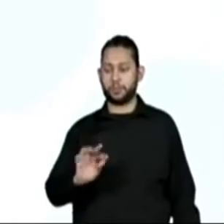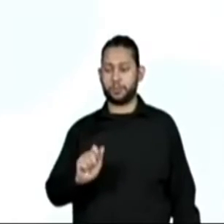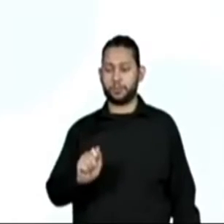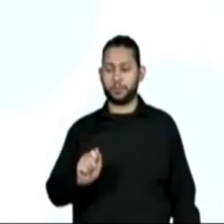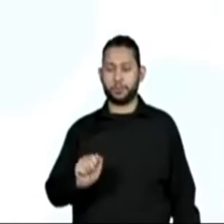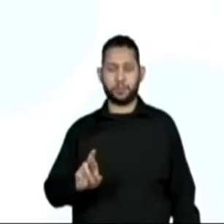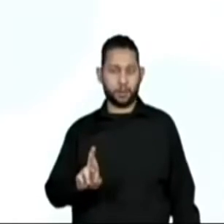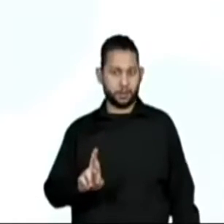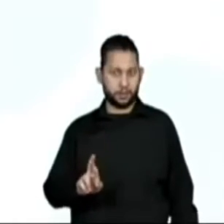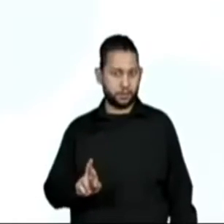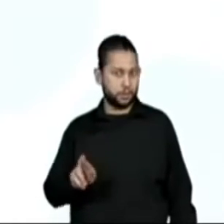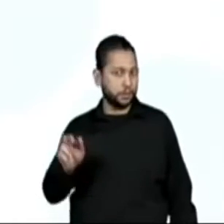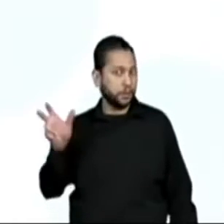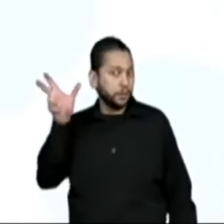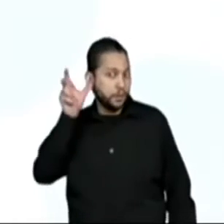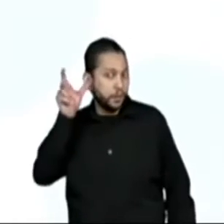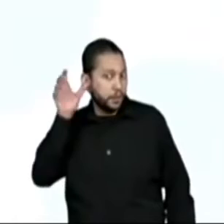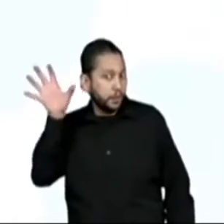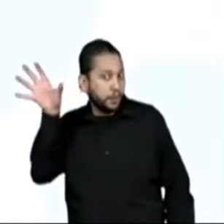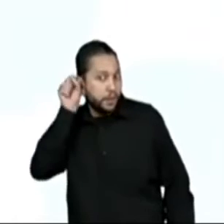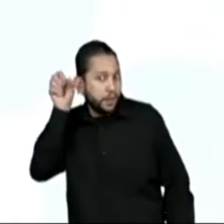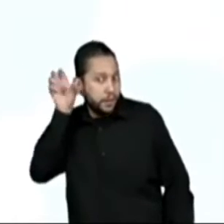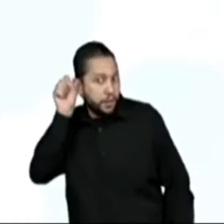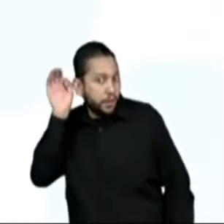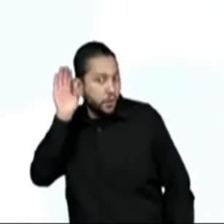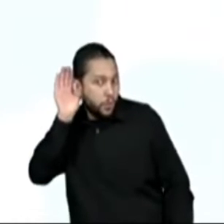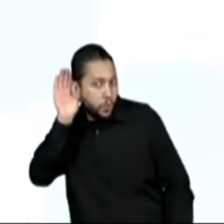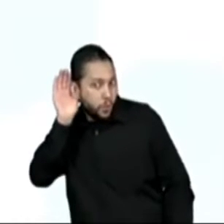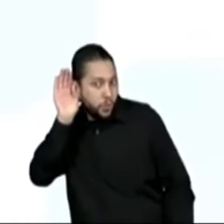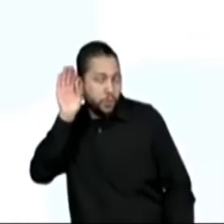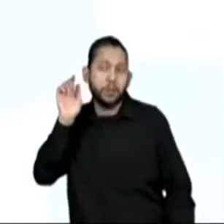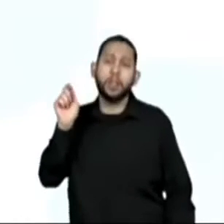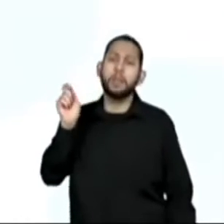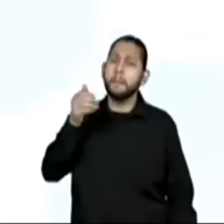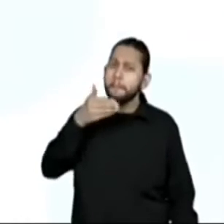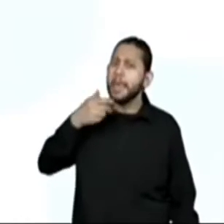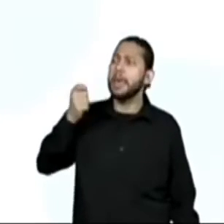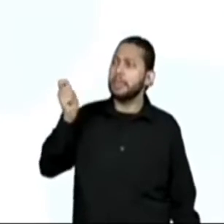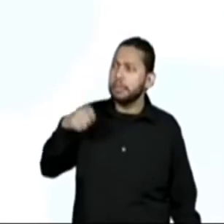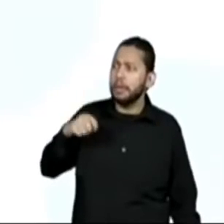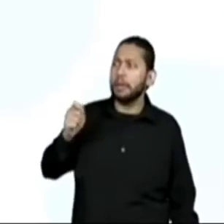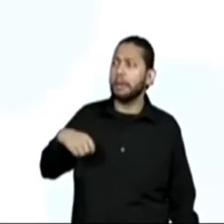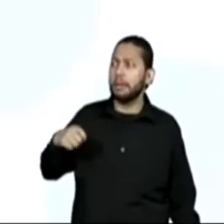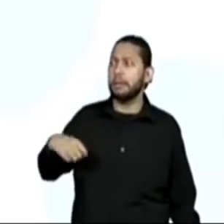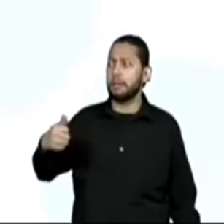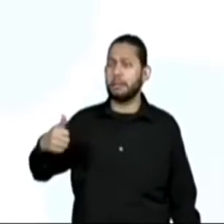É para te escutar melhor.